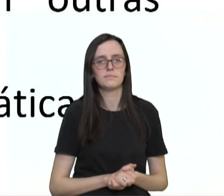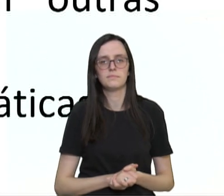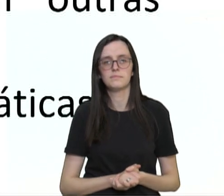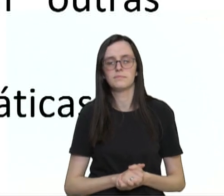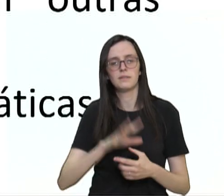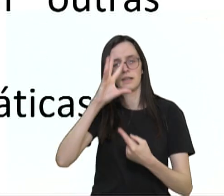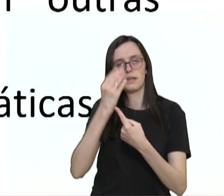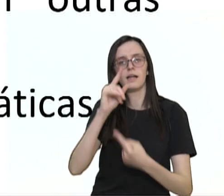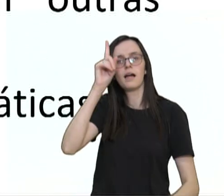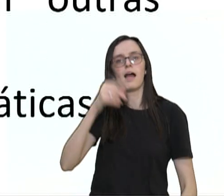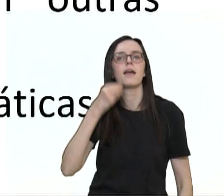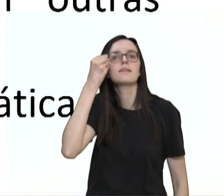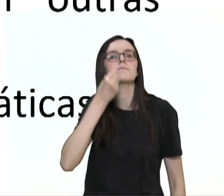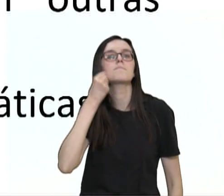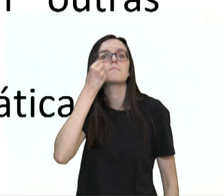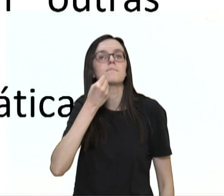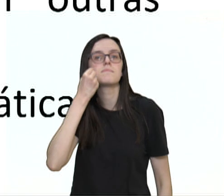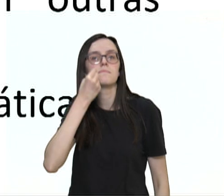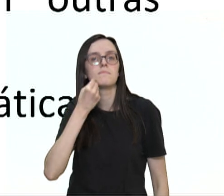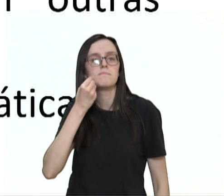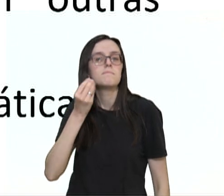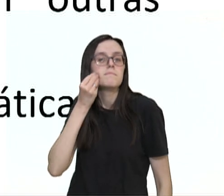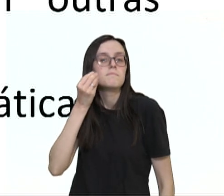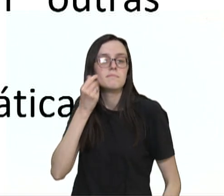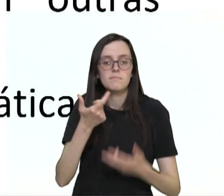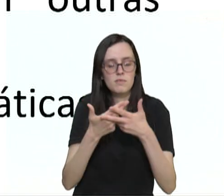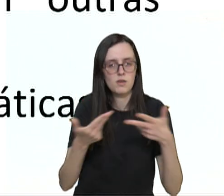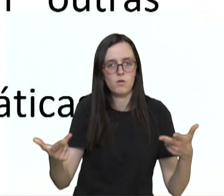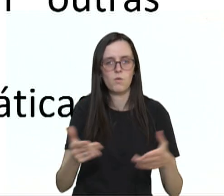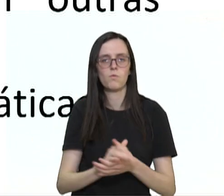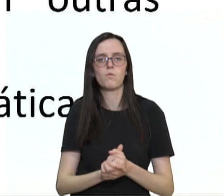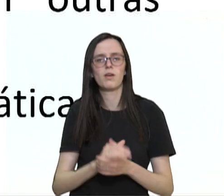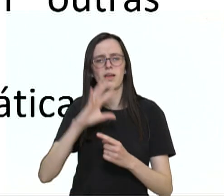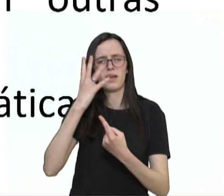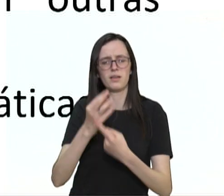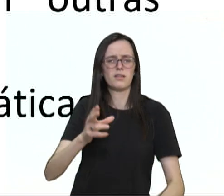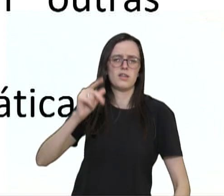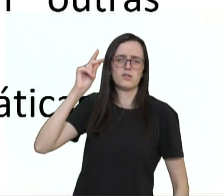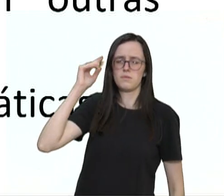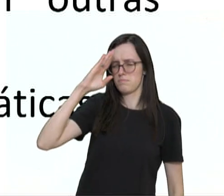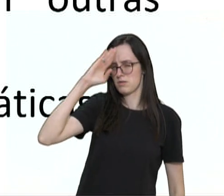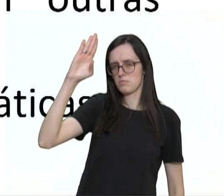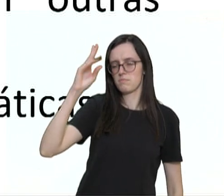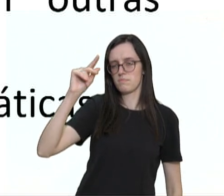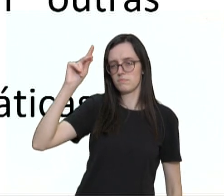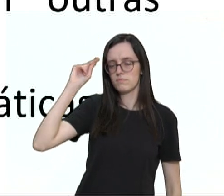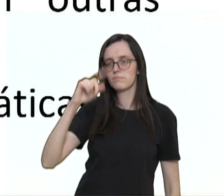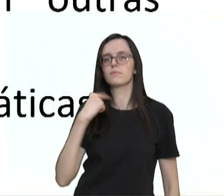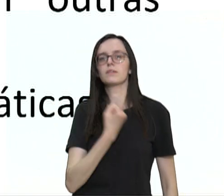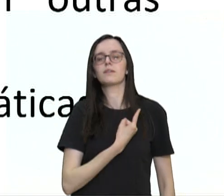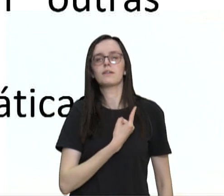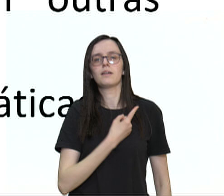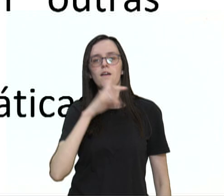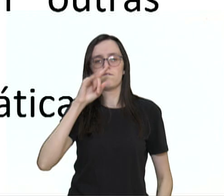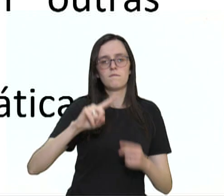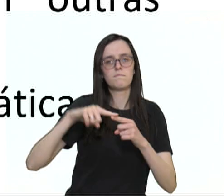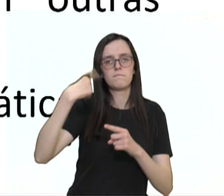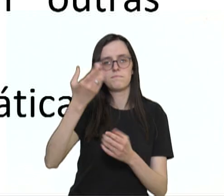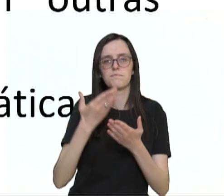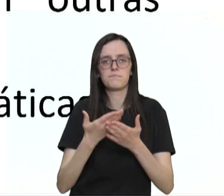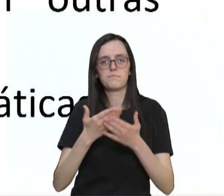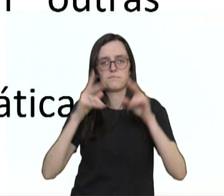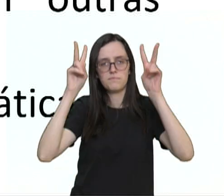A arte como experimento. Toda a arte, principalmente as mais antigas, né? A gente vai falar, na próxima aula, a gente vai